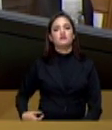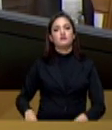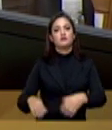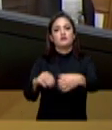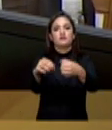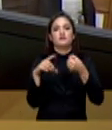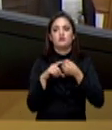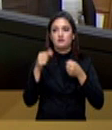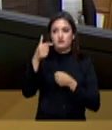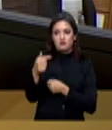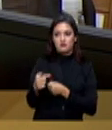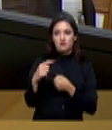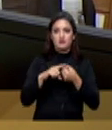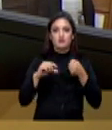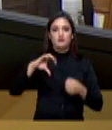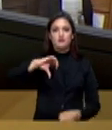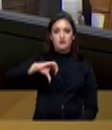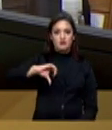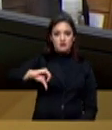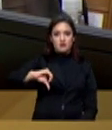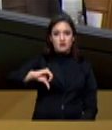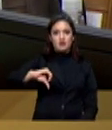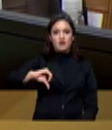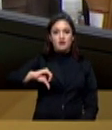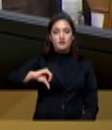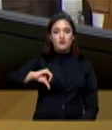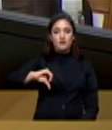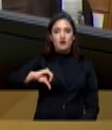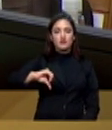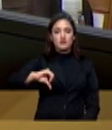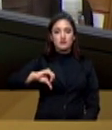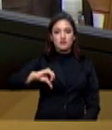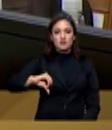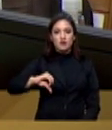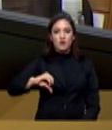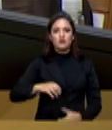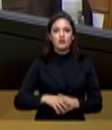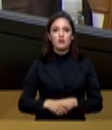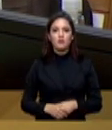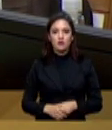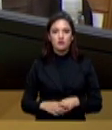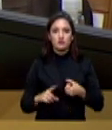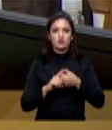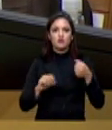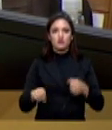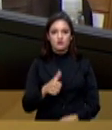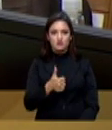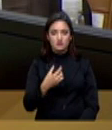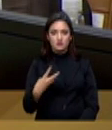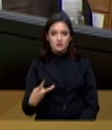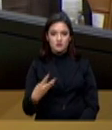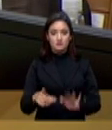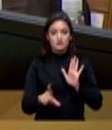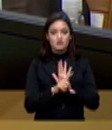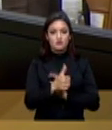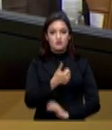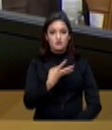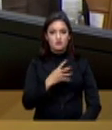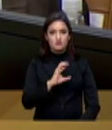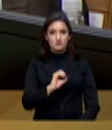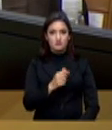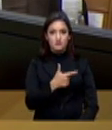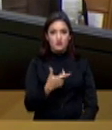do artigo 9º é bem assim do artigo da Lei